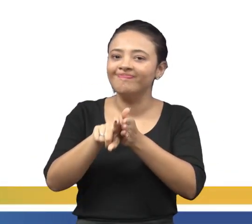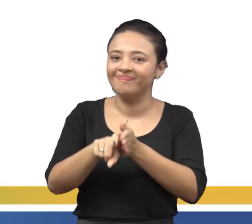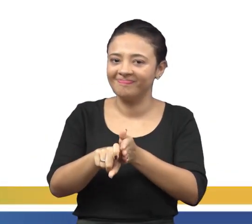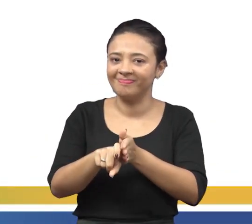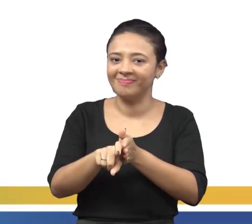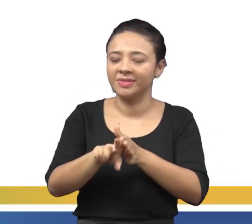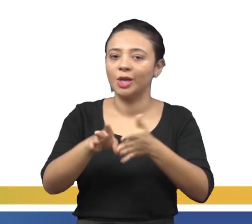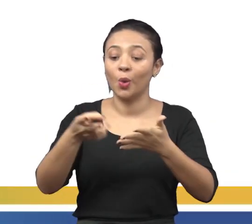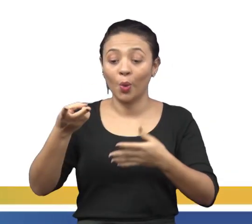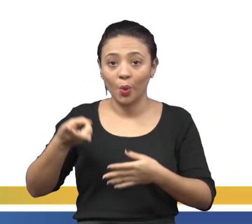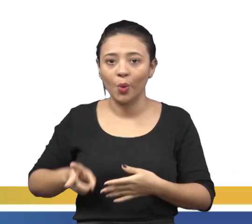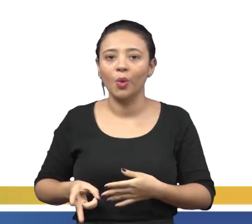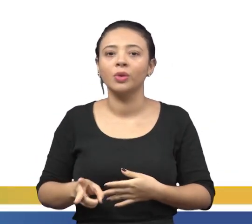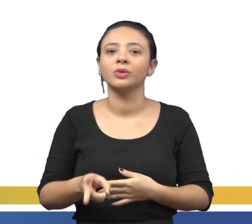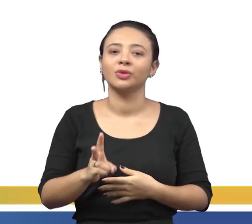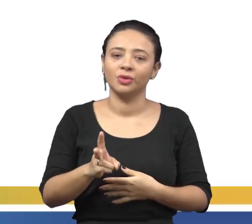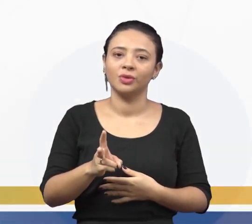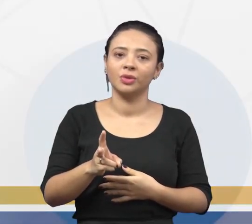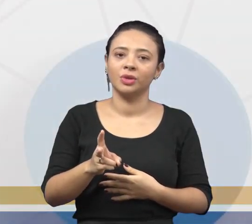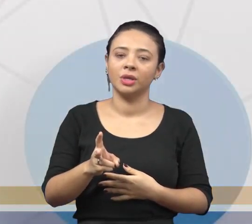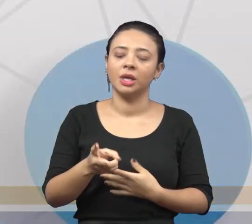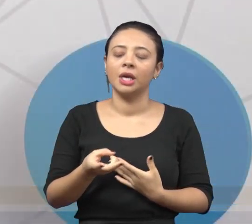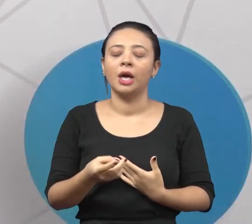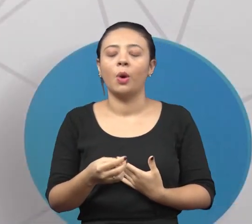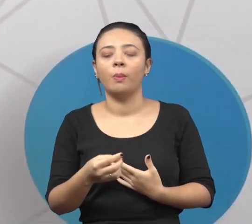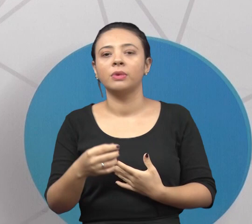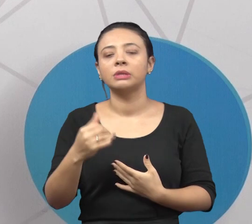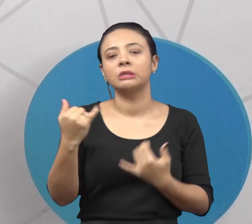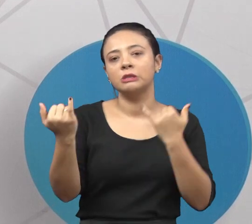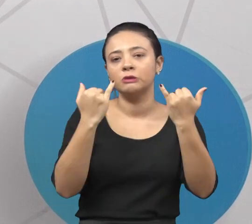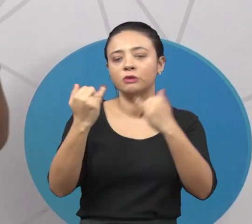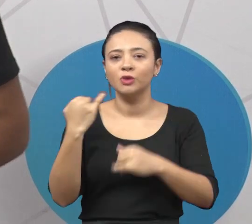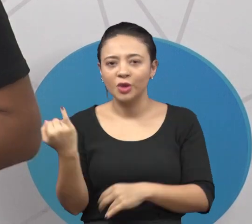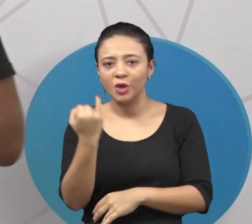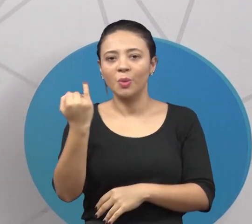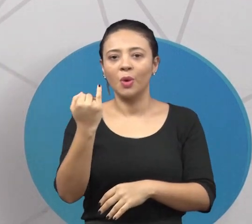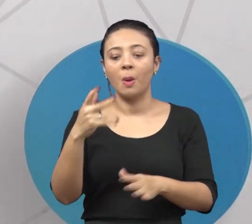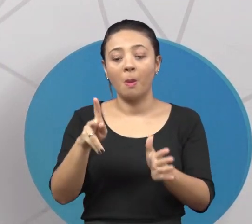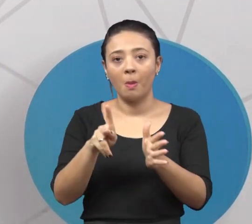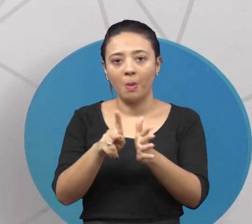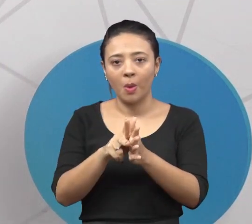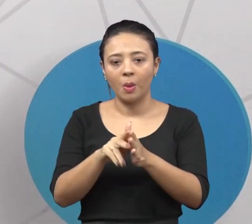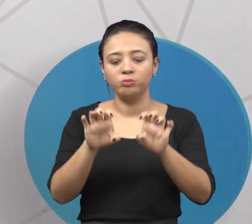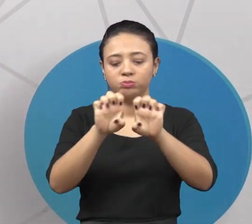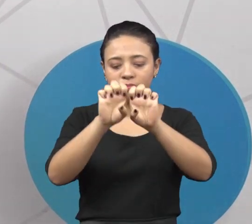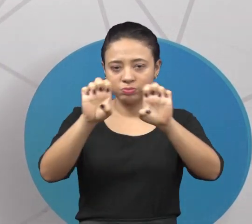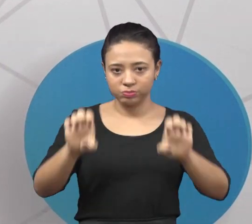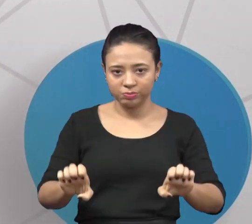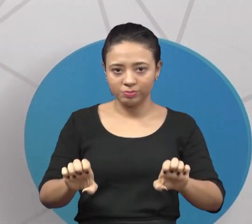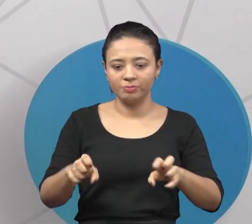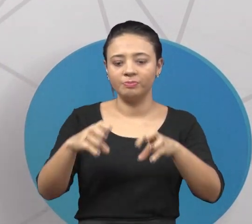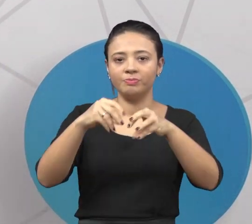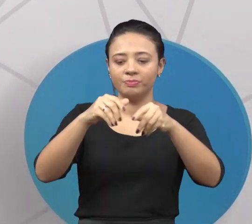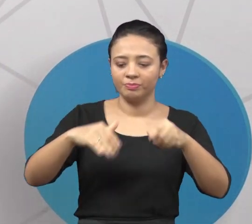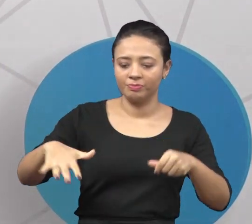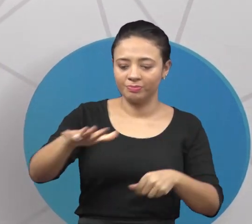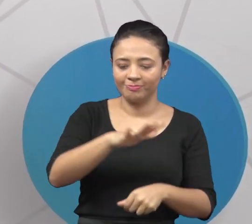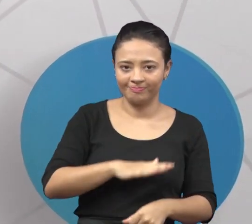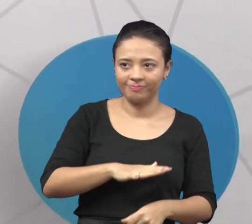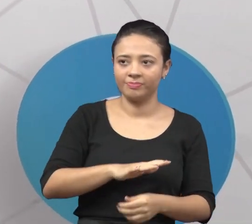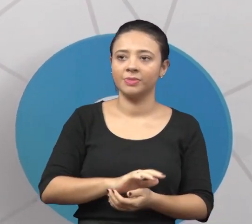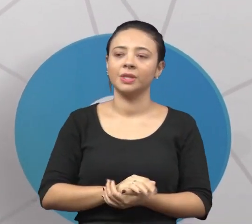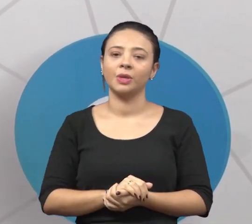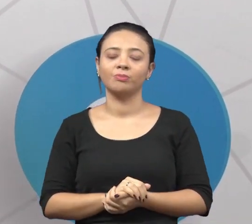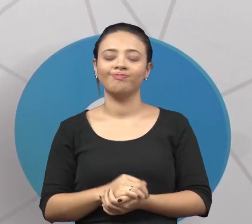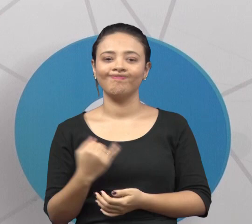continuando alguns fundamentos dentro aqui da nossa estrutura fundiária, tá ok? É muito importante falar